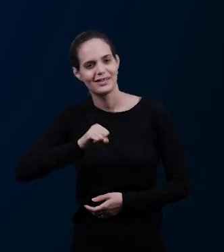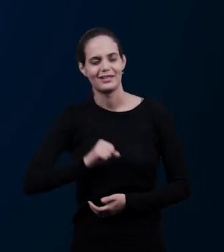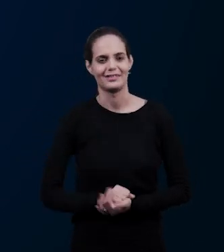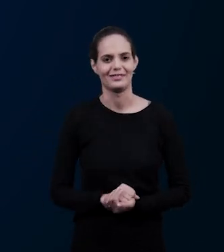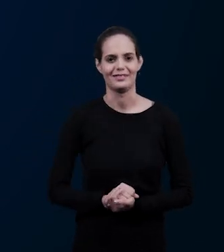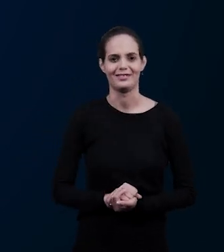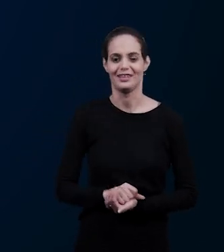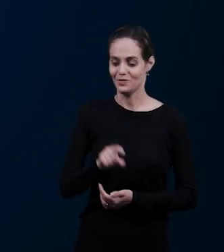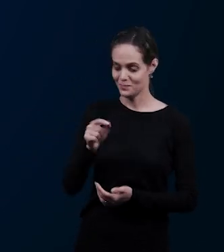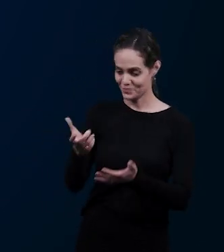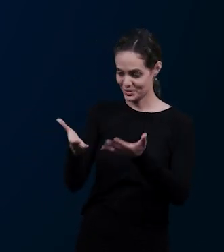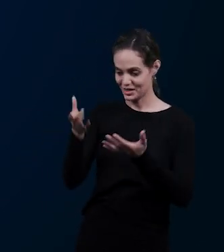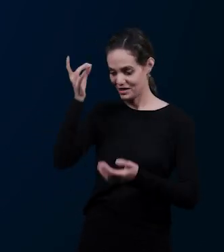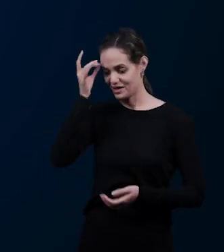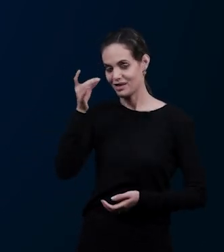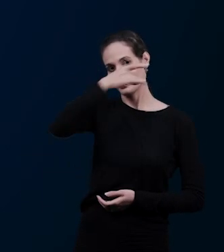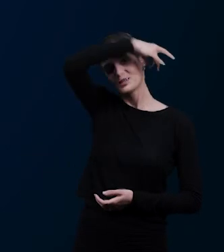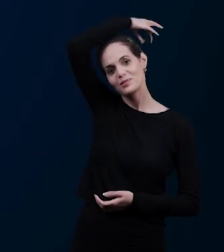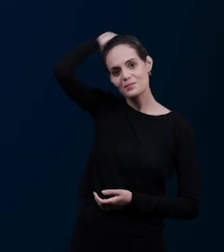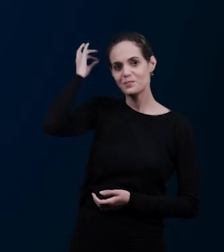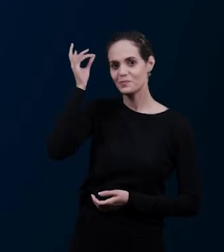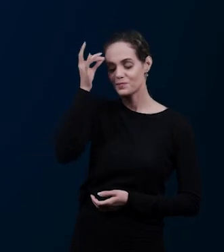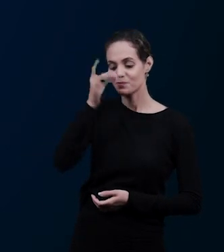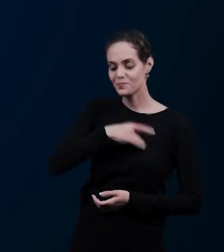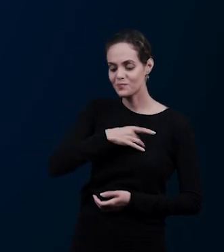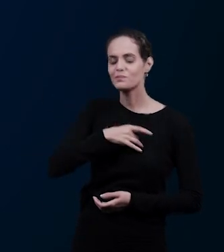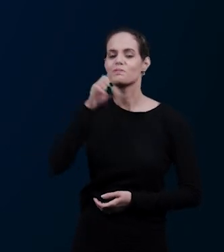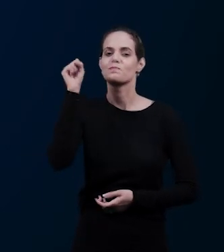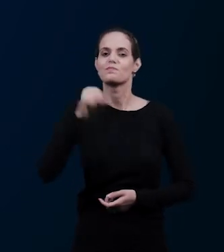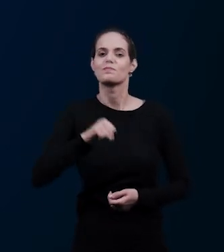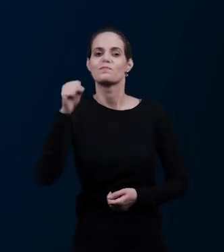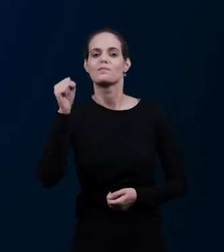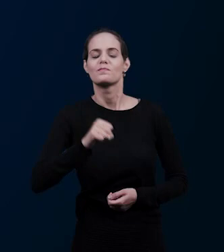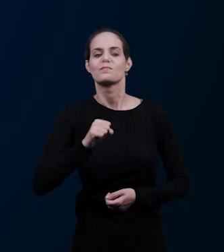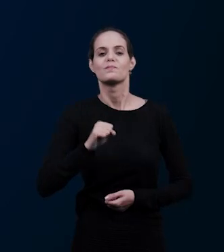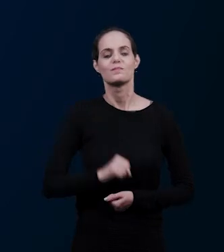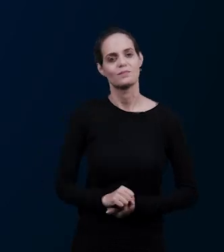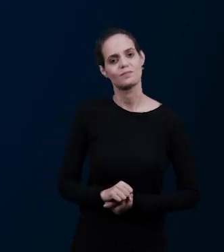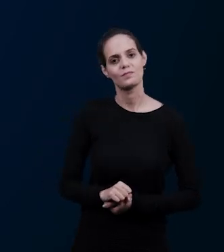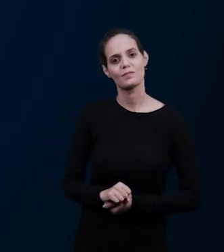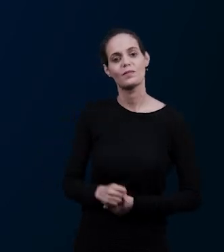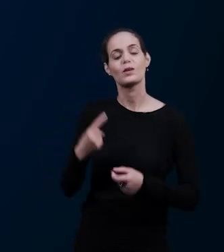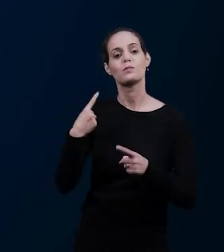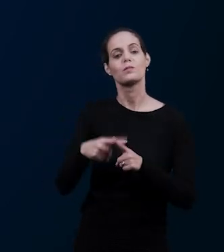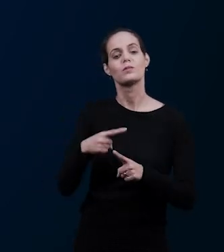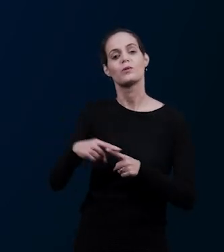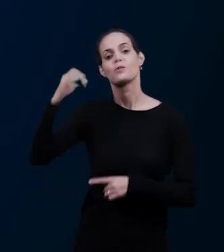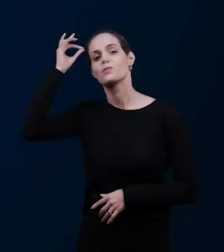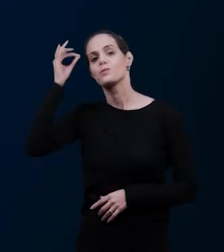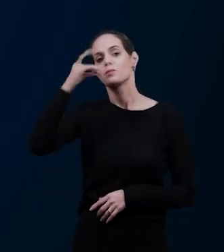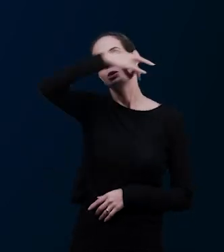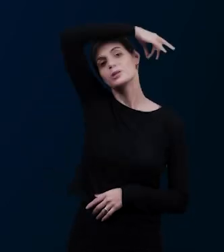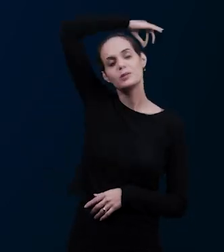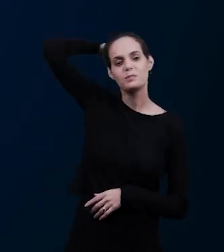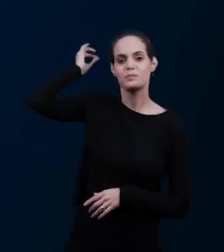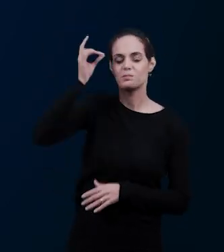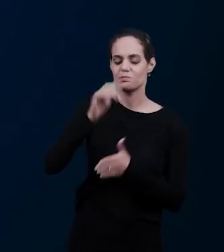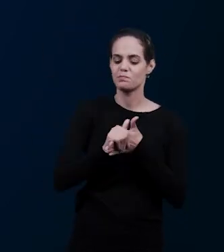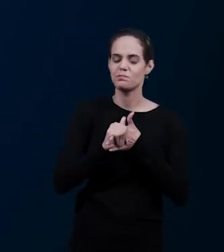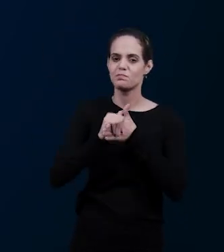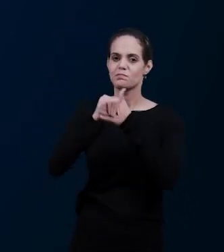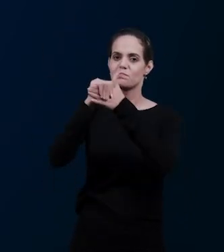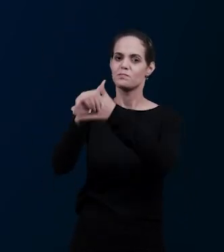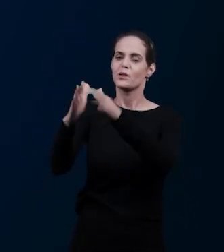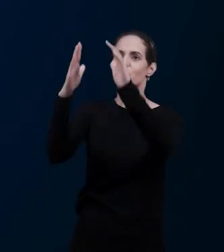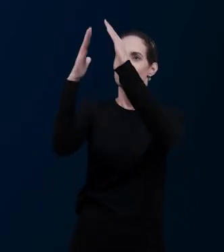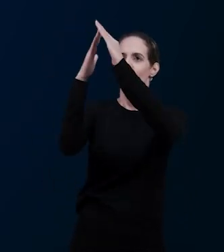Espírito Santo? Sim! Você quer ser batizada com o Espírito Santo? Sim, para ser dirigida